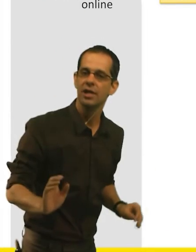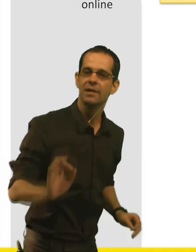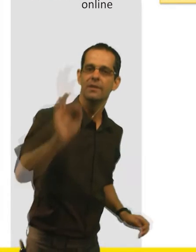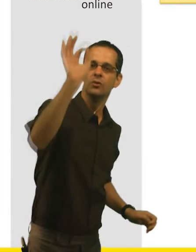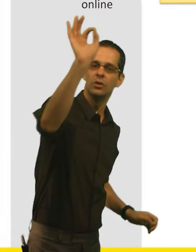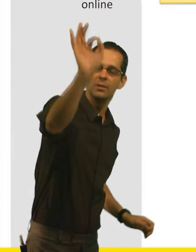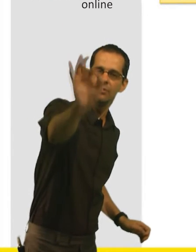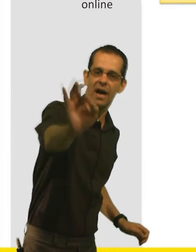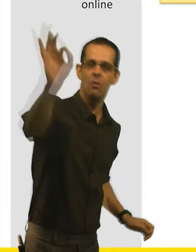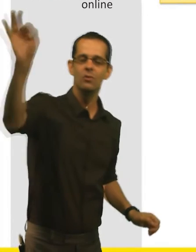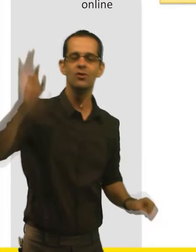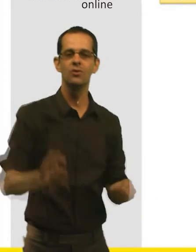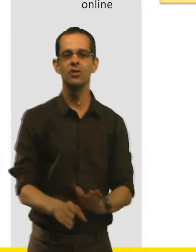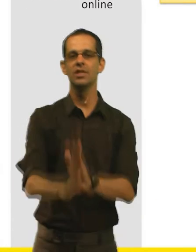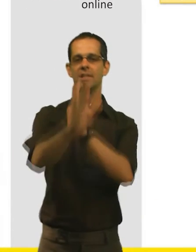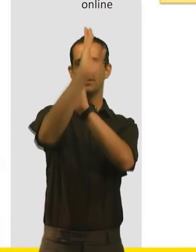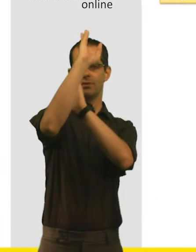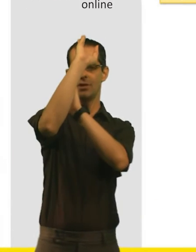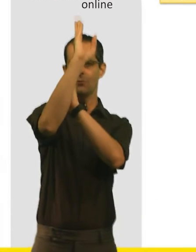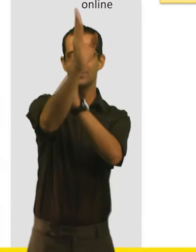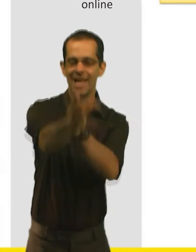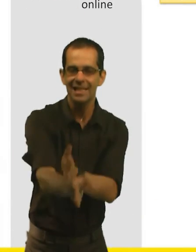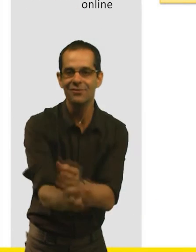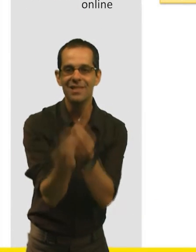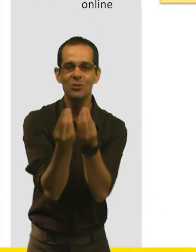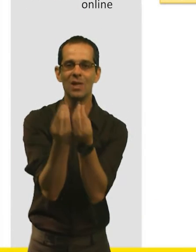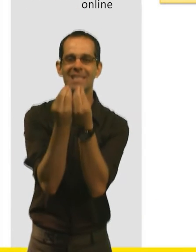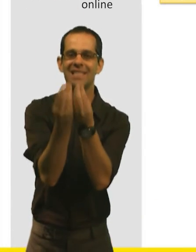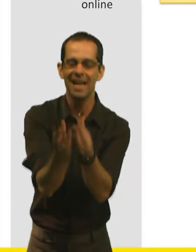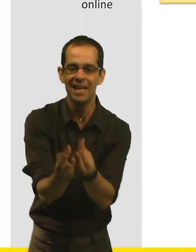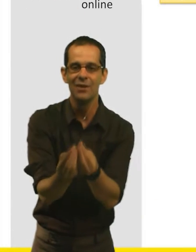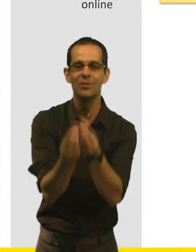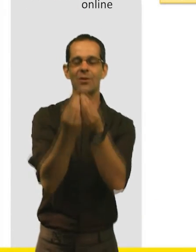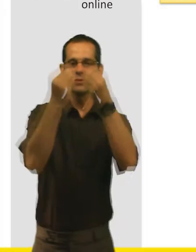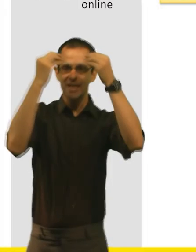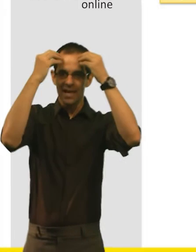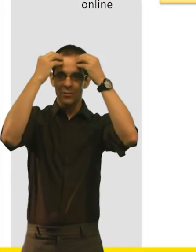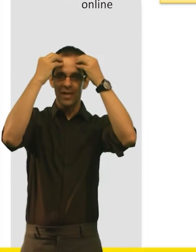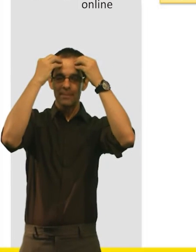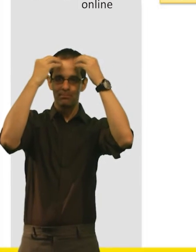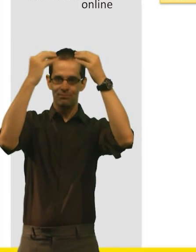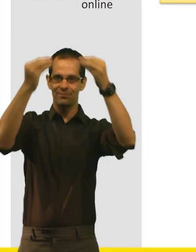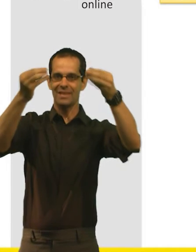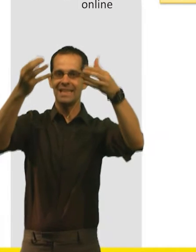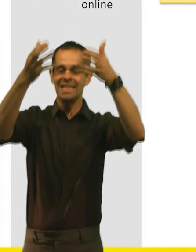aonde? No Tribunal de Justiça. Você consegue visualizar, você consegue o